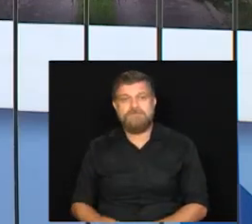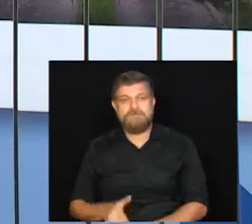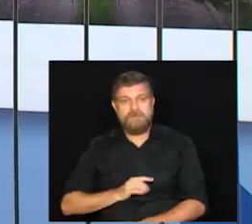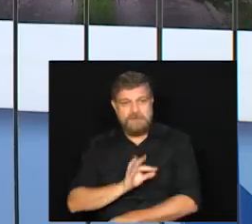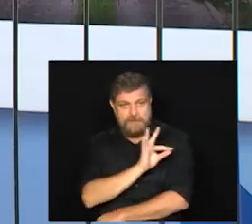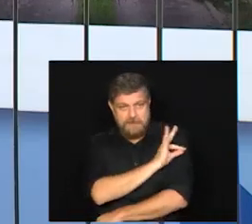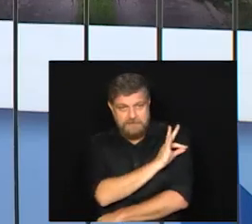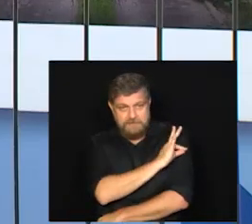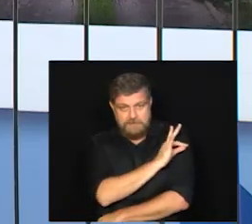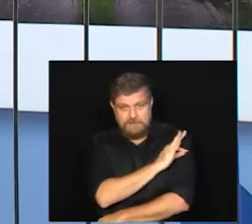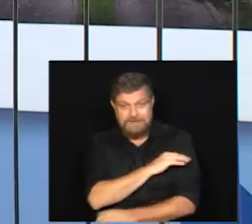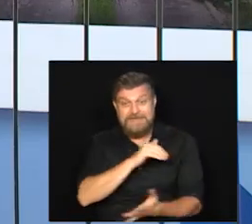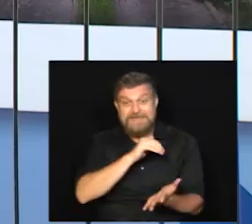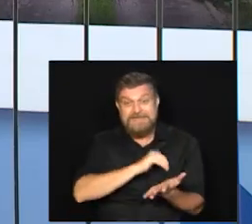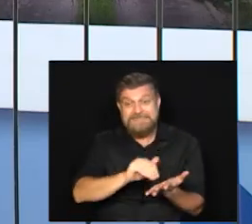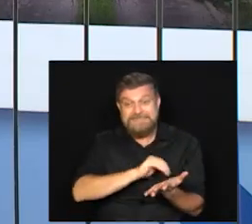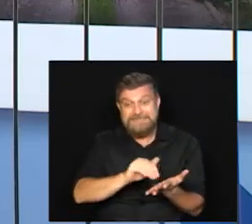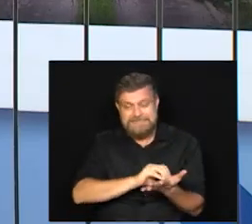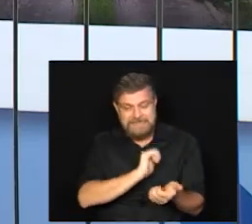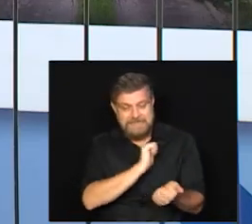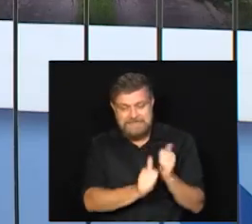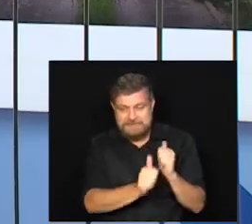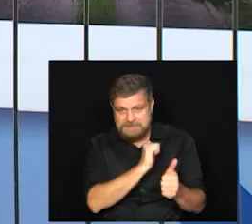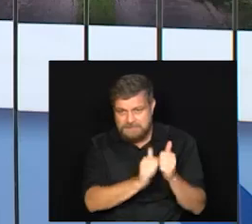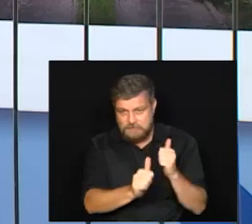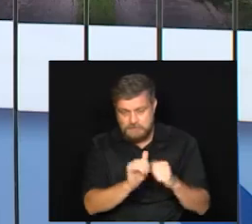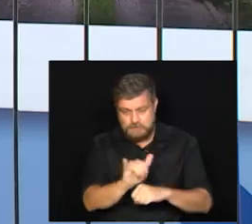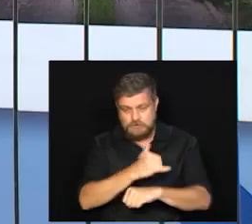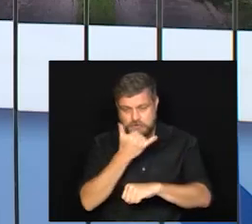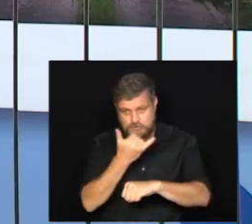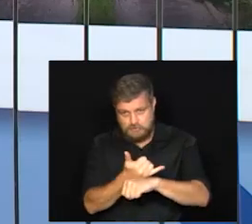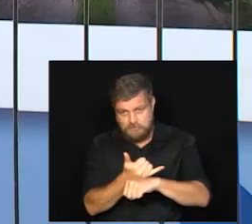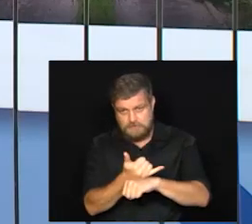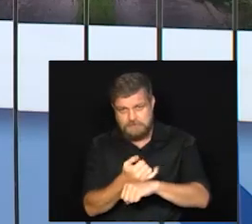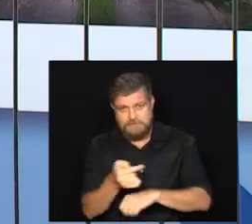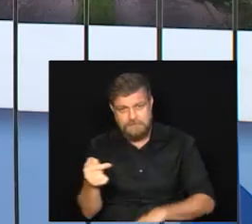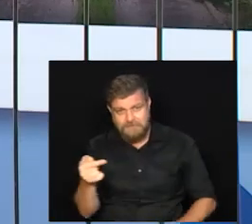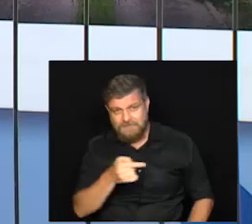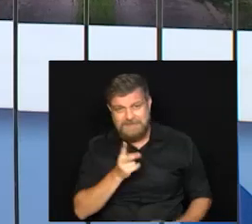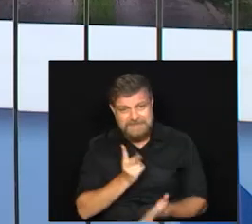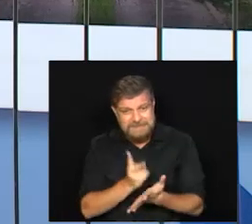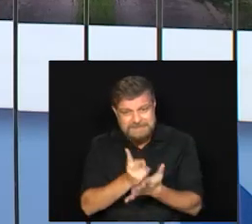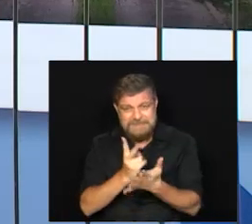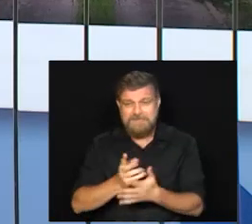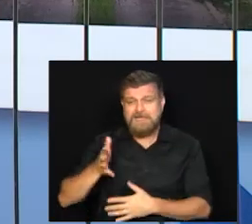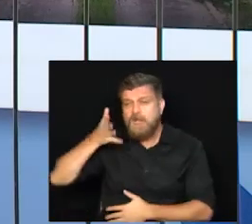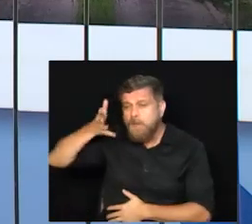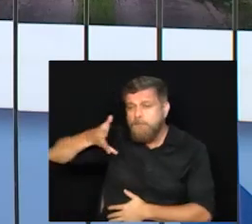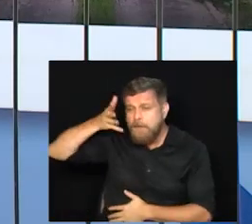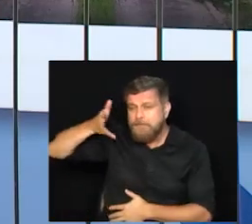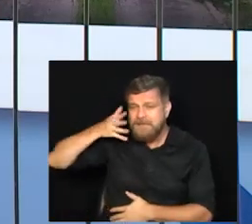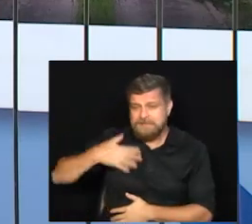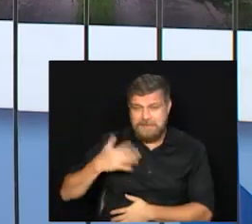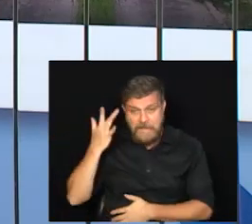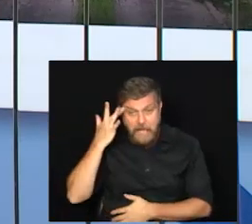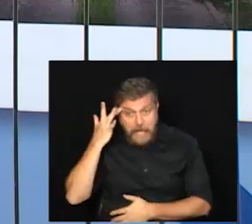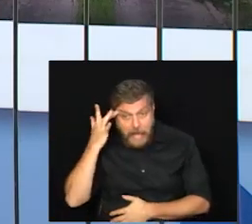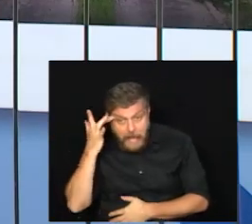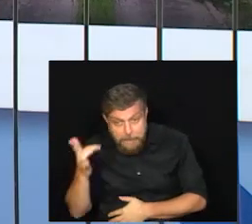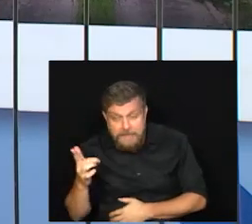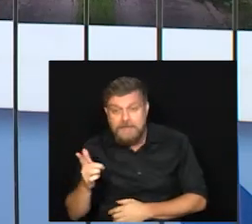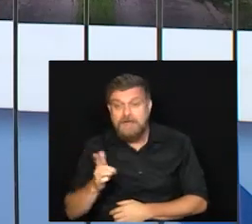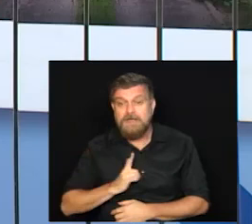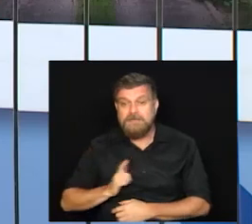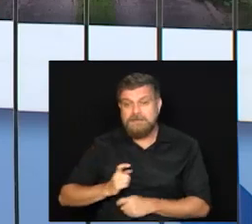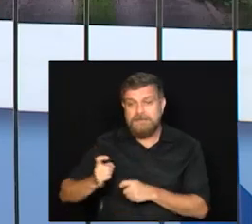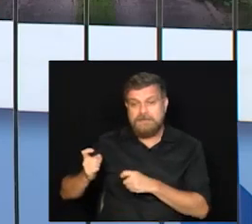mesmo, da Secretaria Municipal de Esporte e Lazer, sempre uma palestra. Amanhã nós temos o